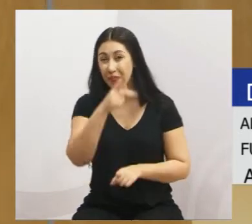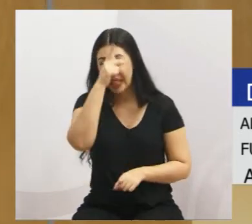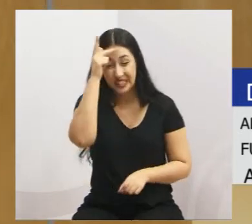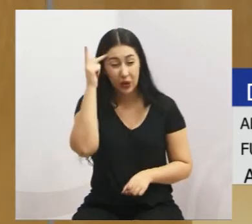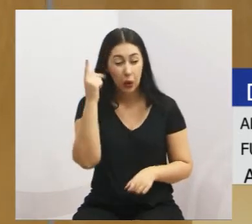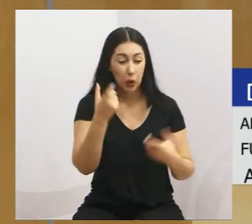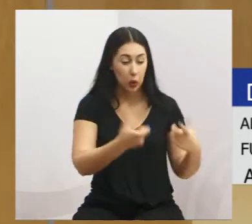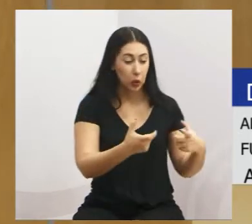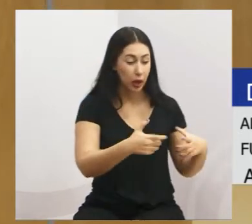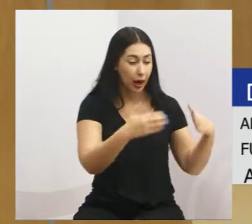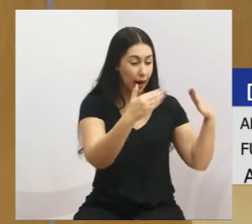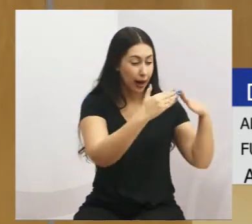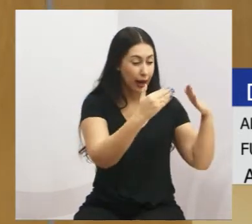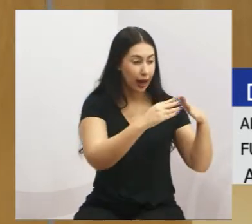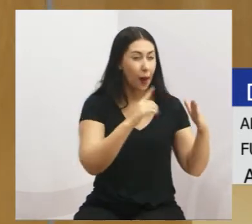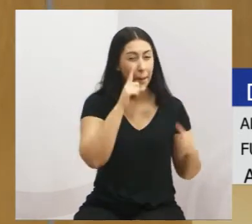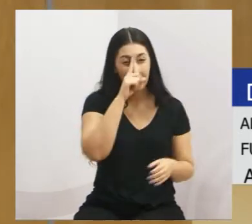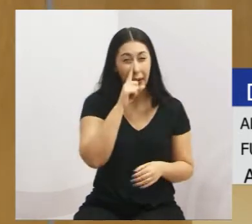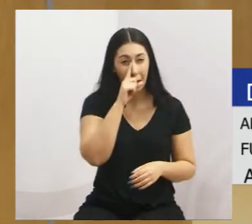ou vulnerabilidade.